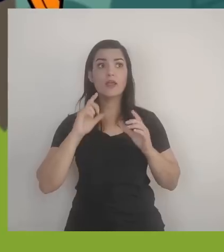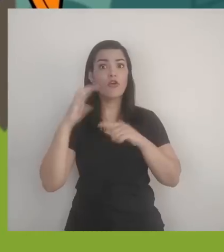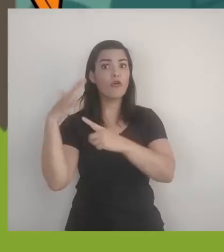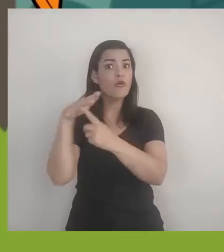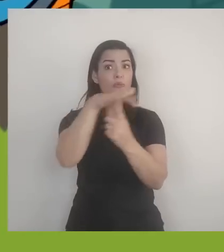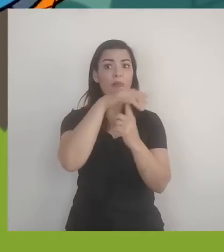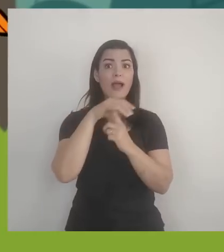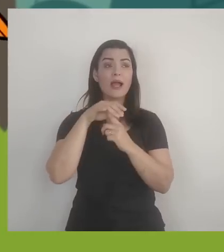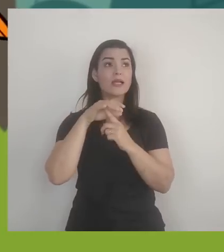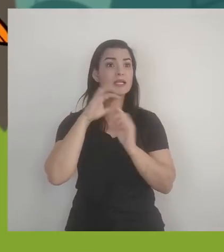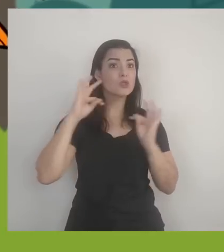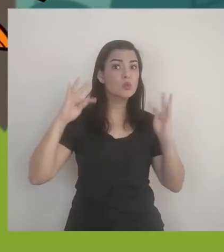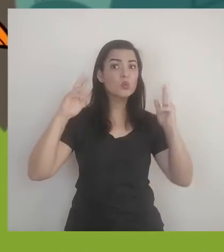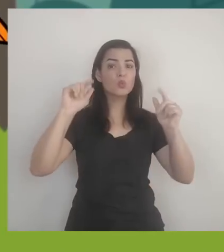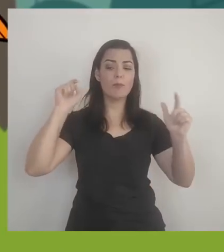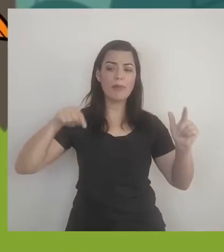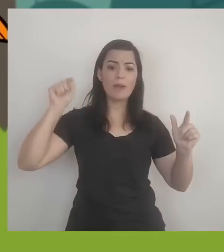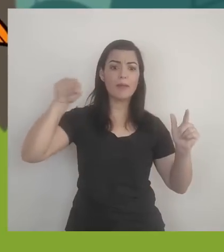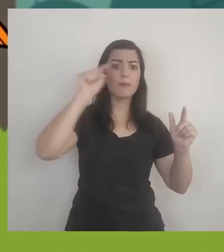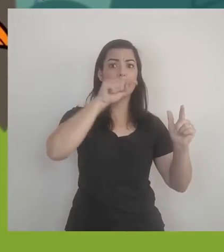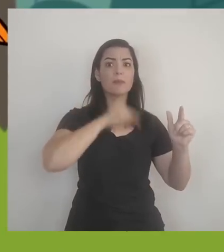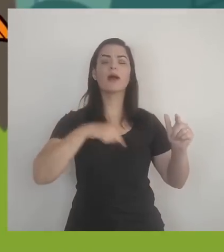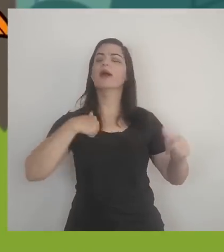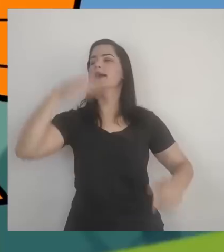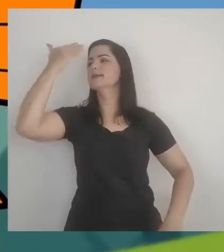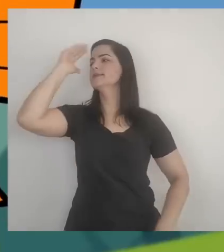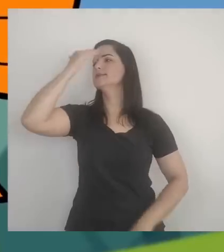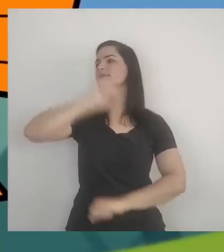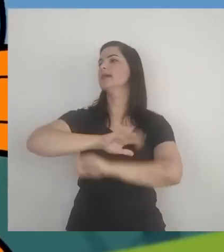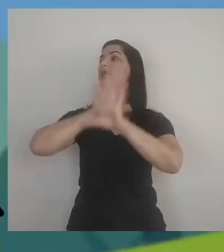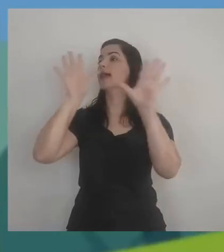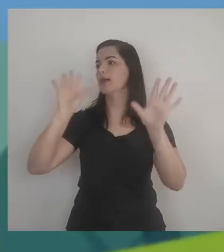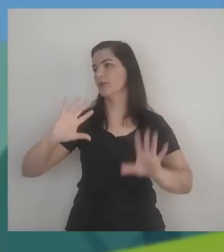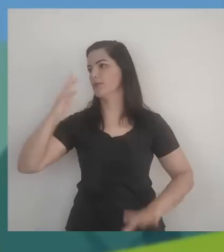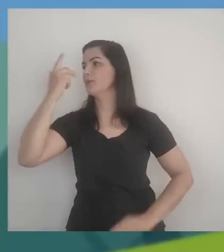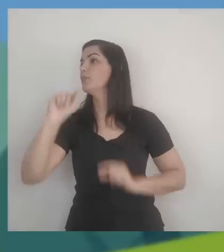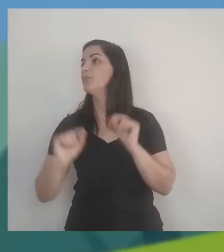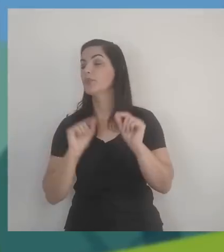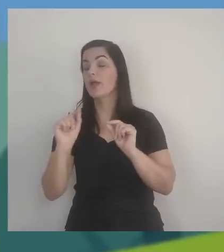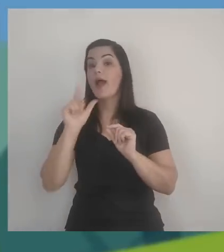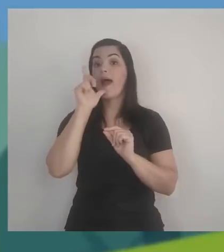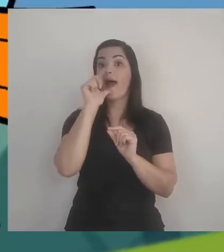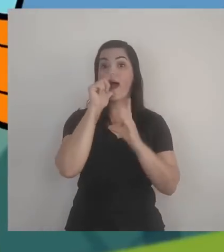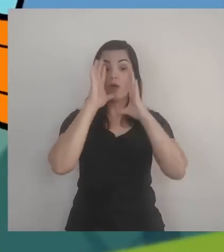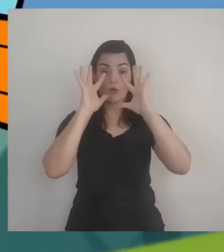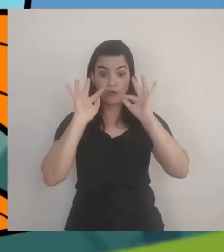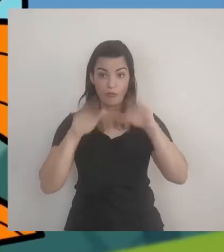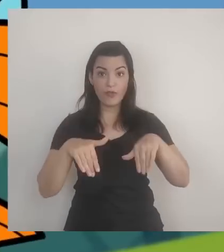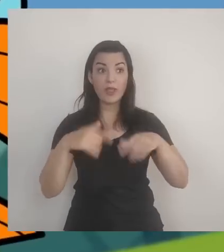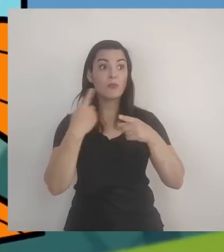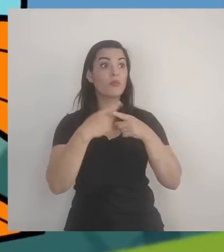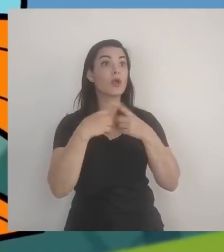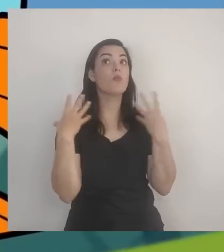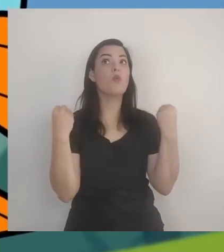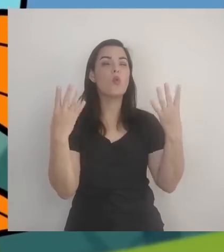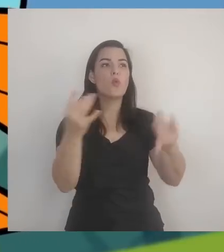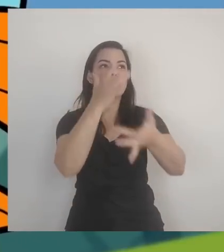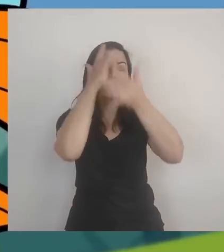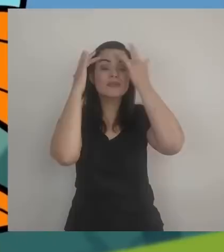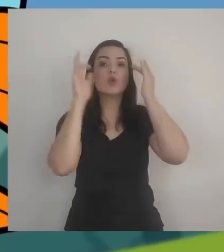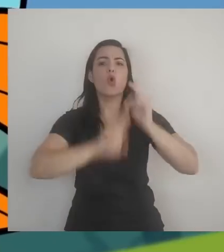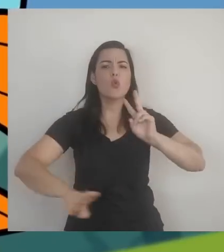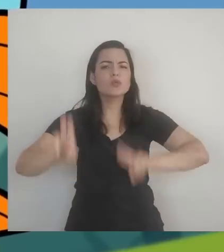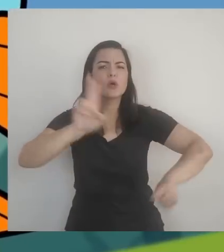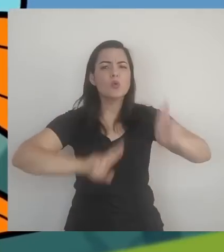parque. Já sei, pessoal! Eu entendi o que aconteceu. A água acabou porque muita gente usou ao mesmo tempo. E